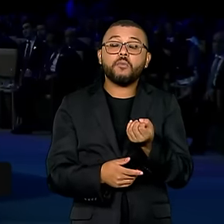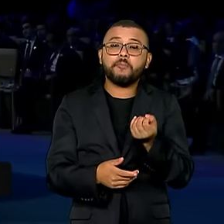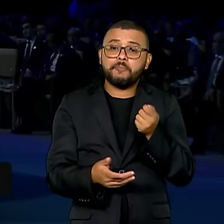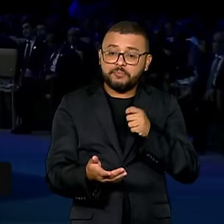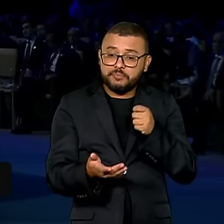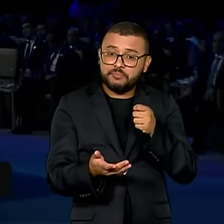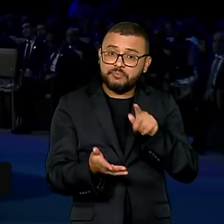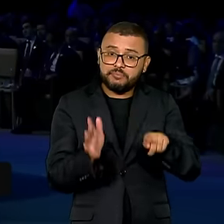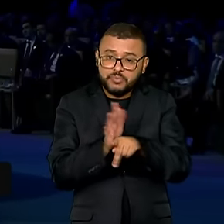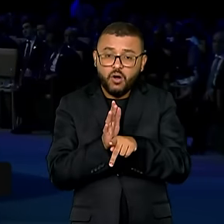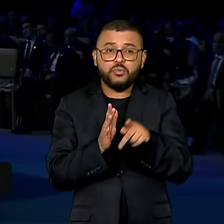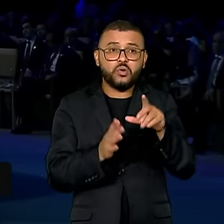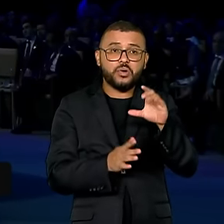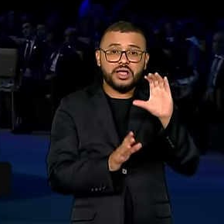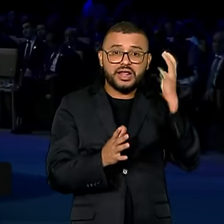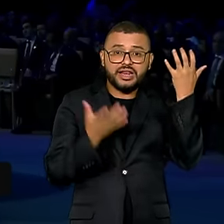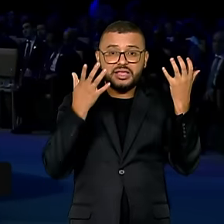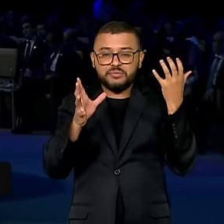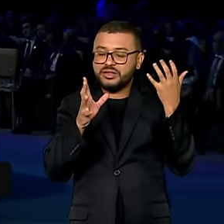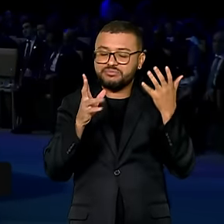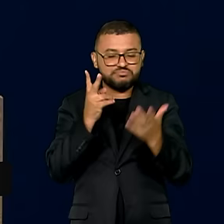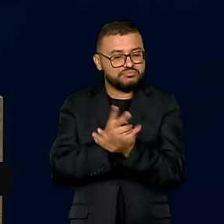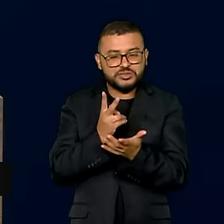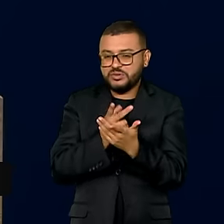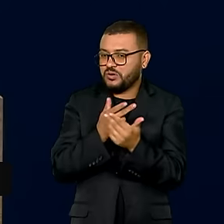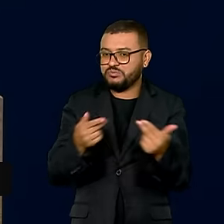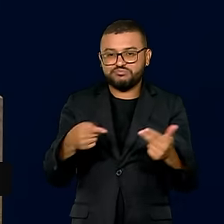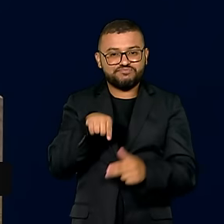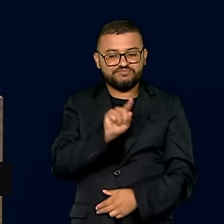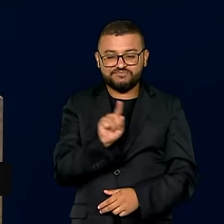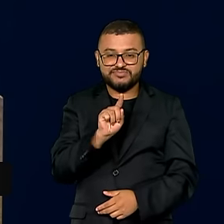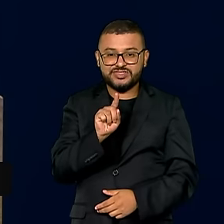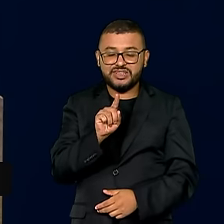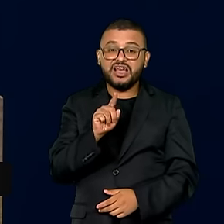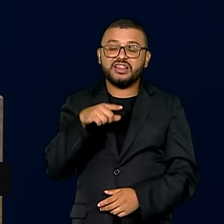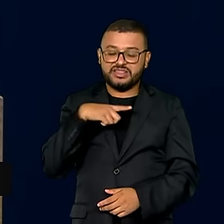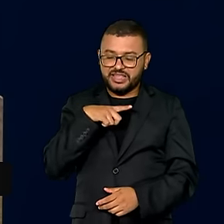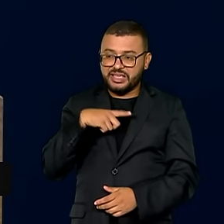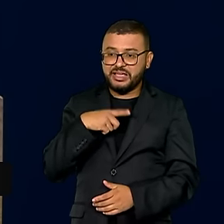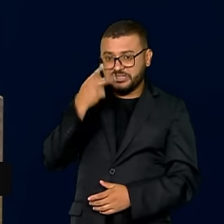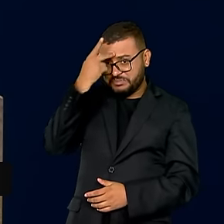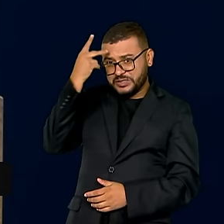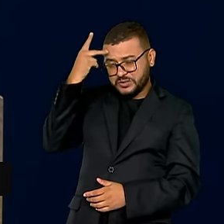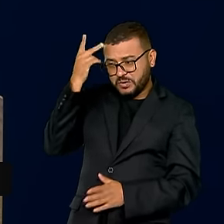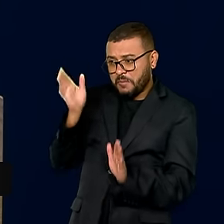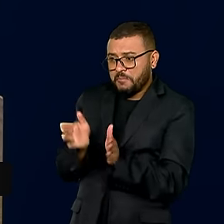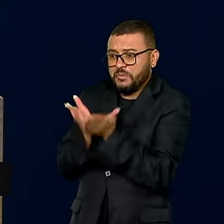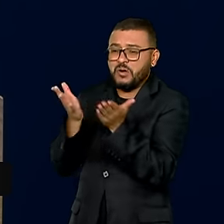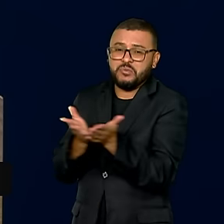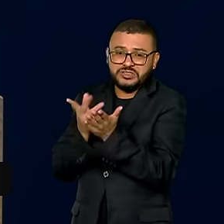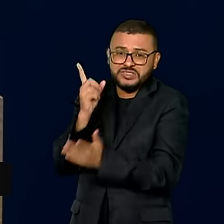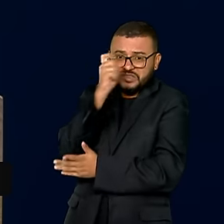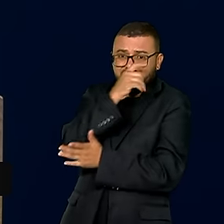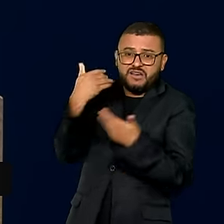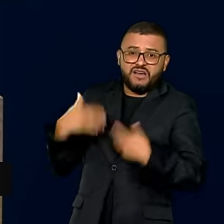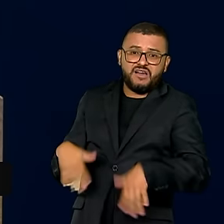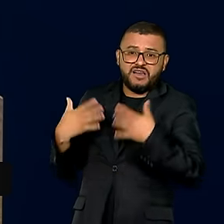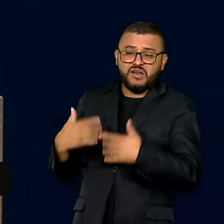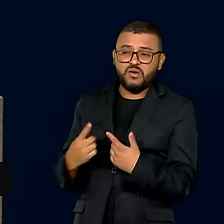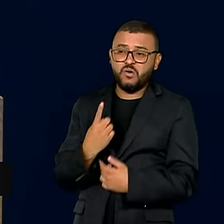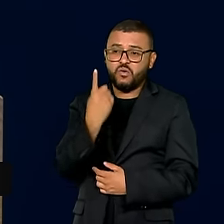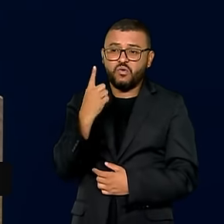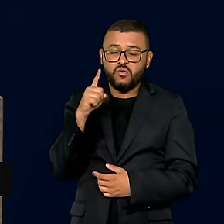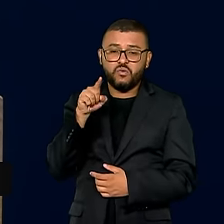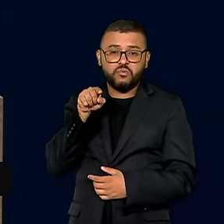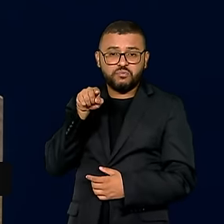climática não é a mesma para todos e chegou primeiro para as populações mais pobres. O 1% mais